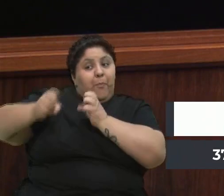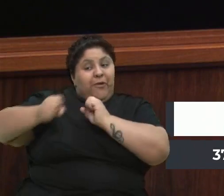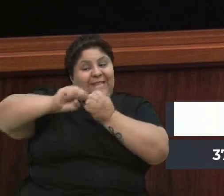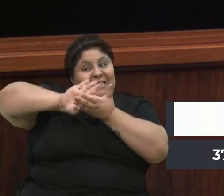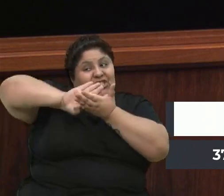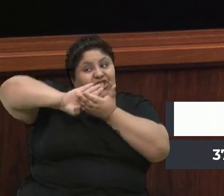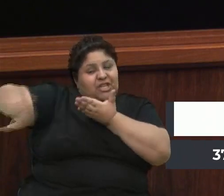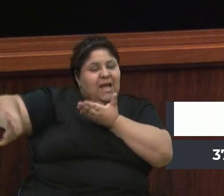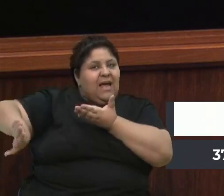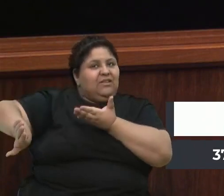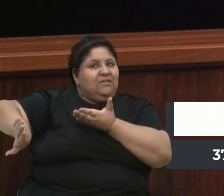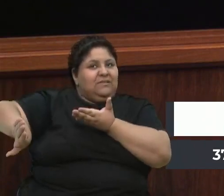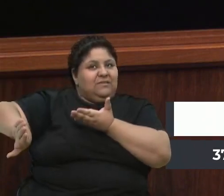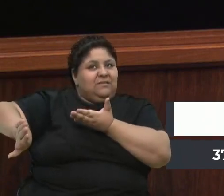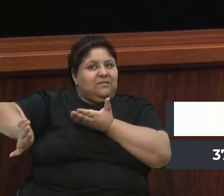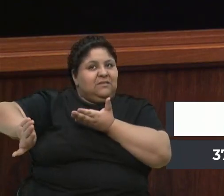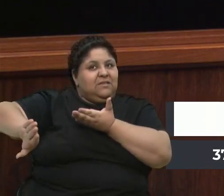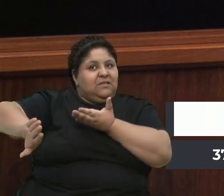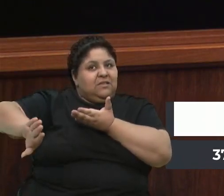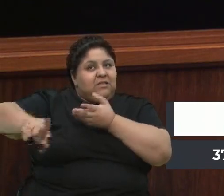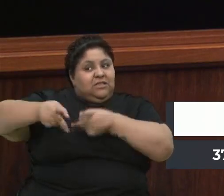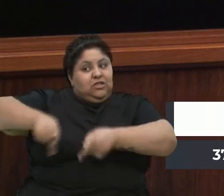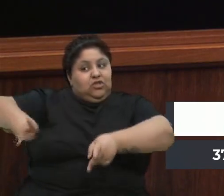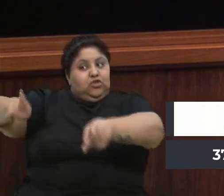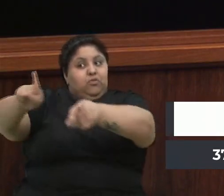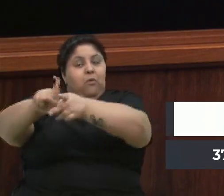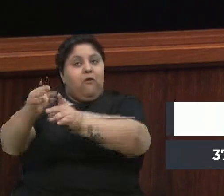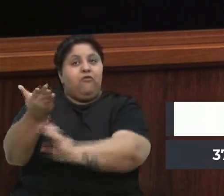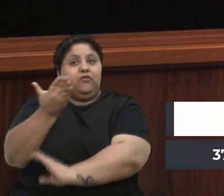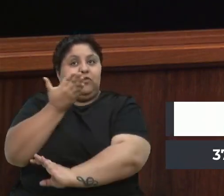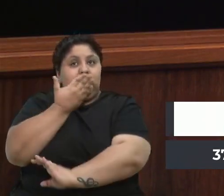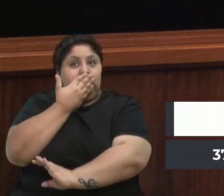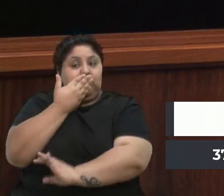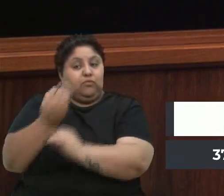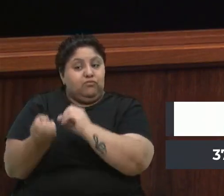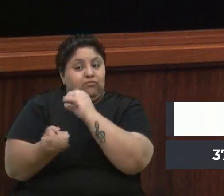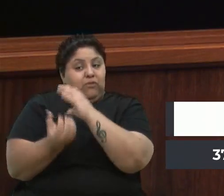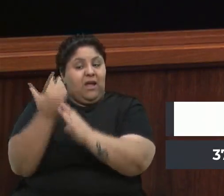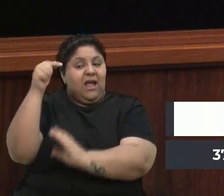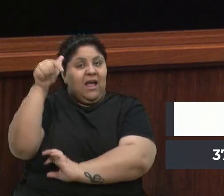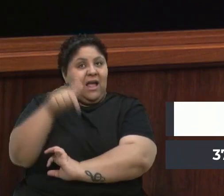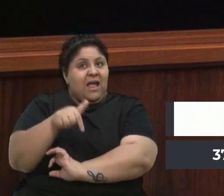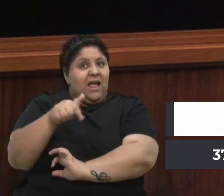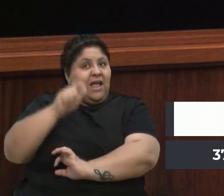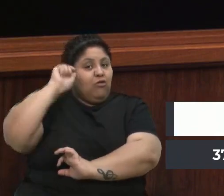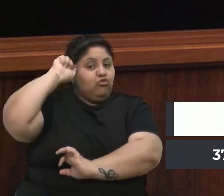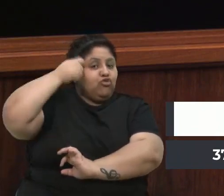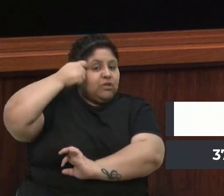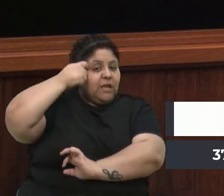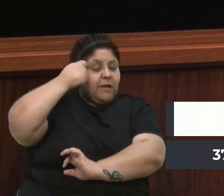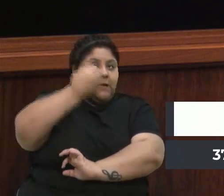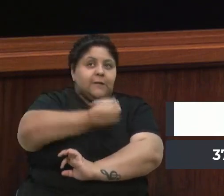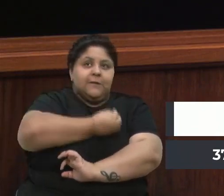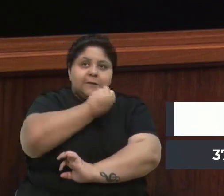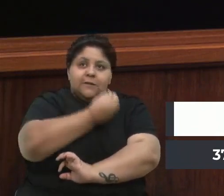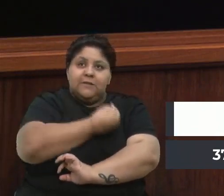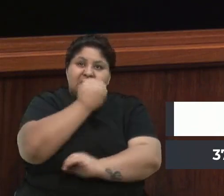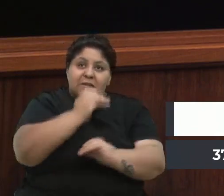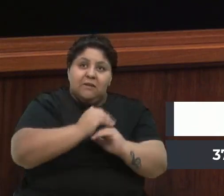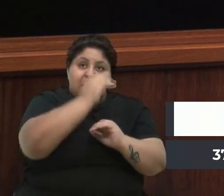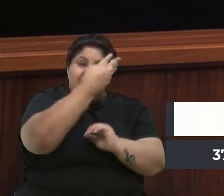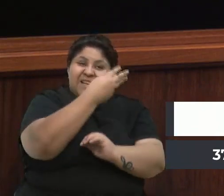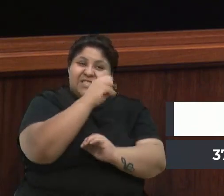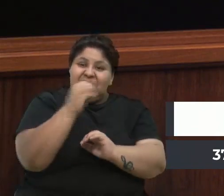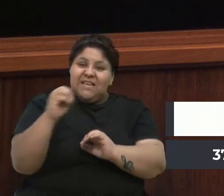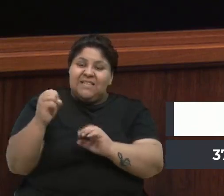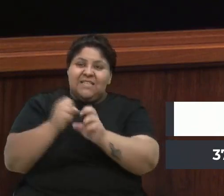E o poder foi tirado dos povos indígenas originários aqui e dos negros que viveram mais de 300